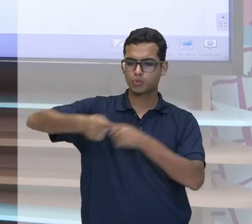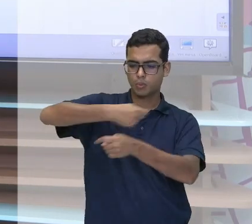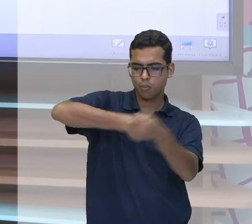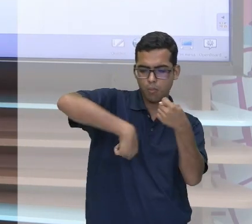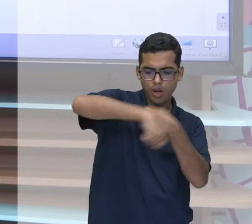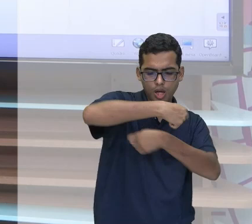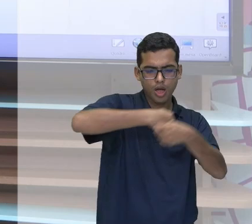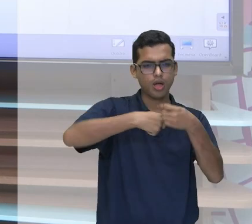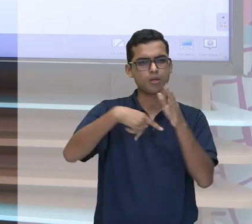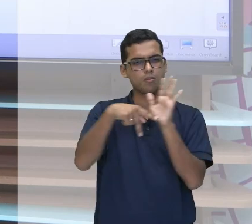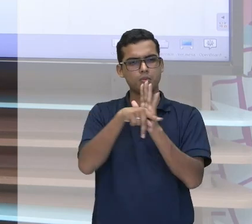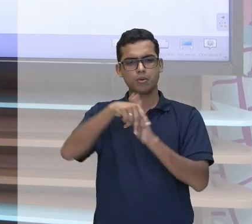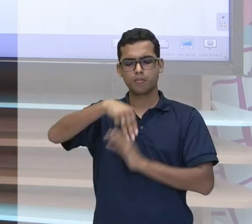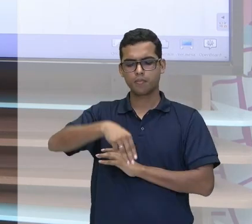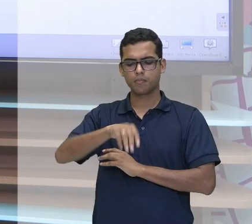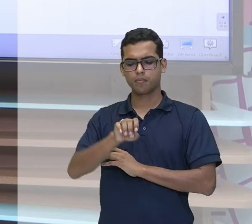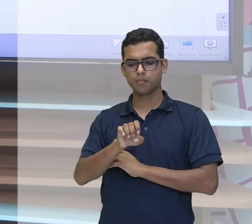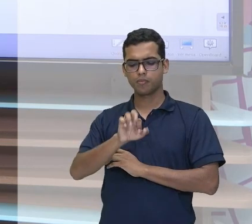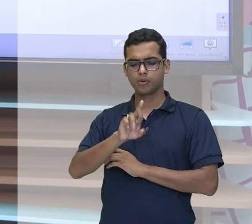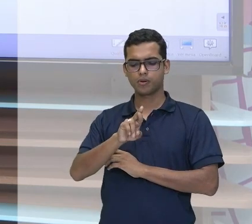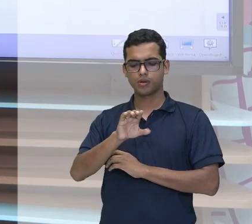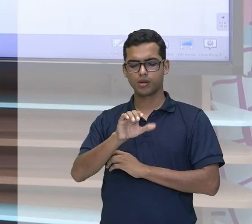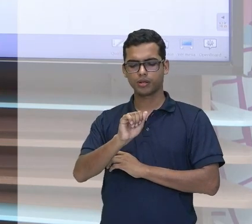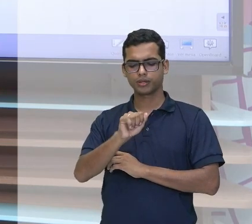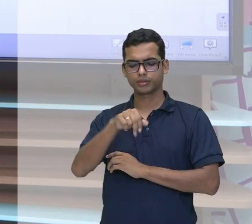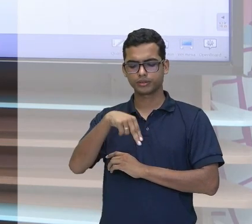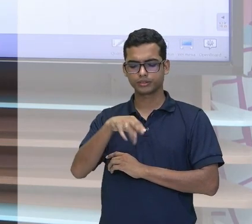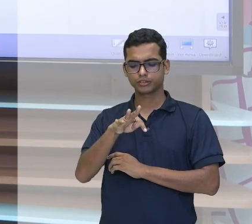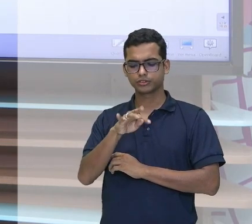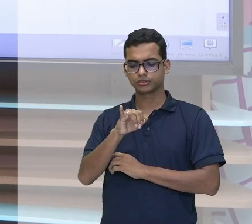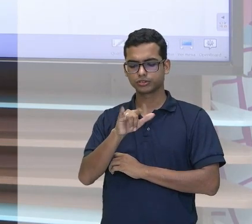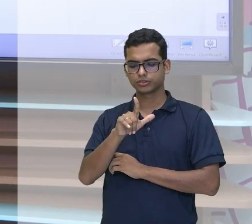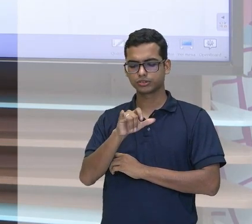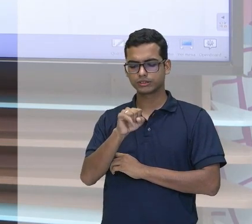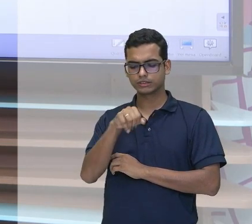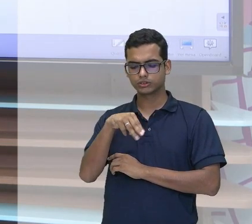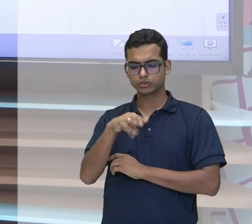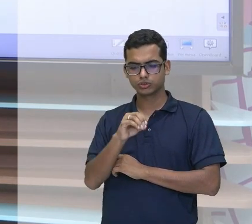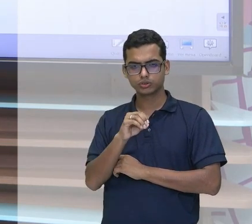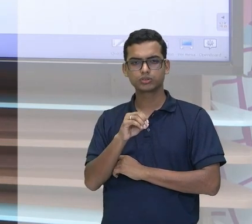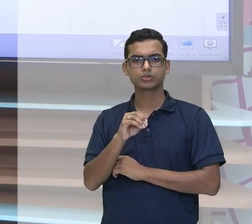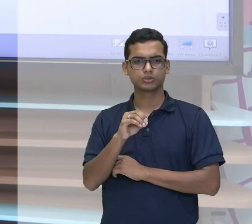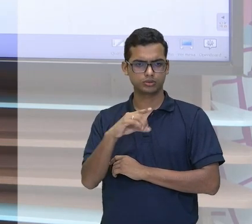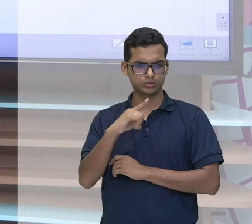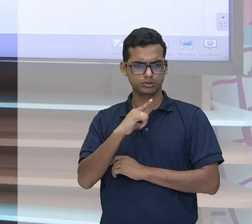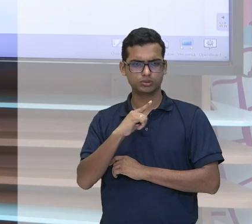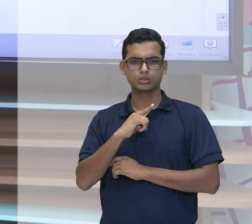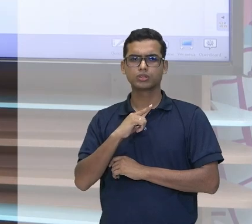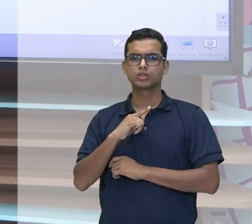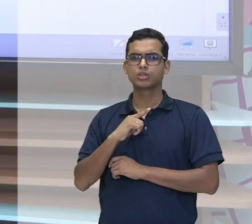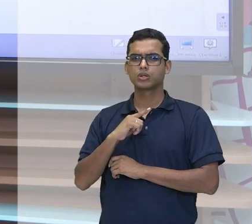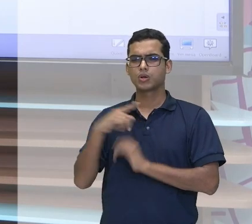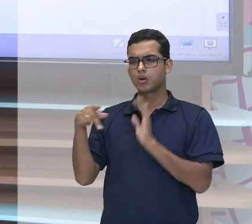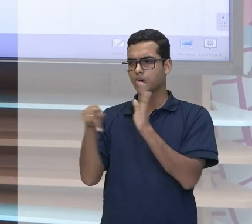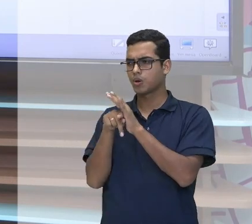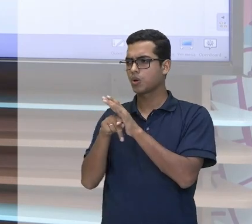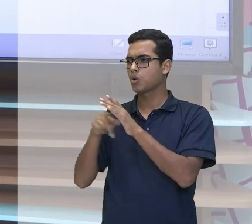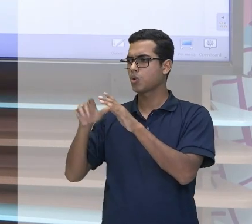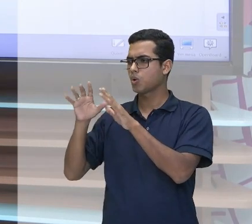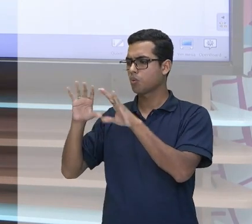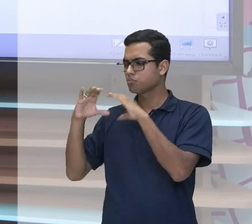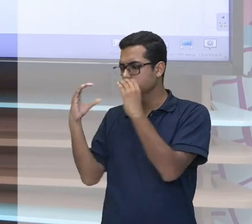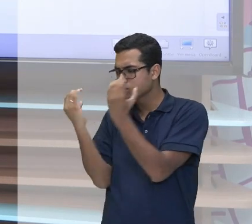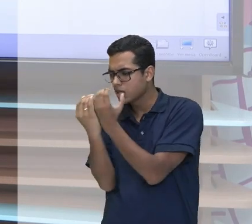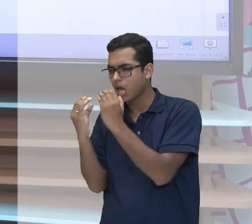nacionais modernos, sabe? A gente tem ali, em especial na Europa, a junção de vários principados, de vários ducados,